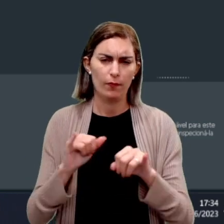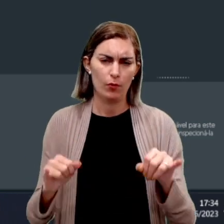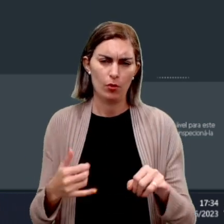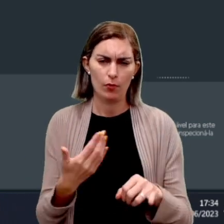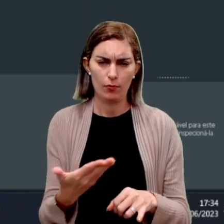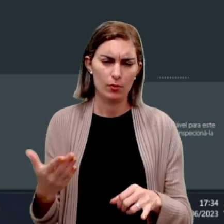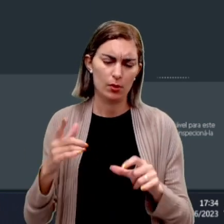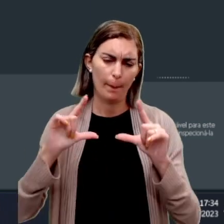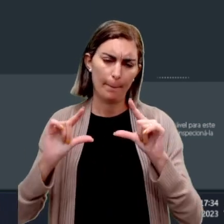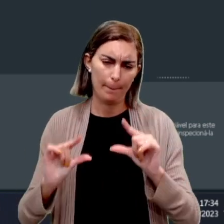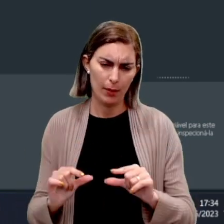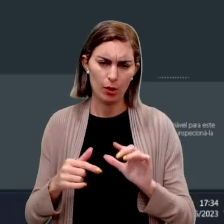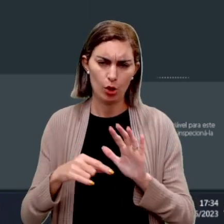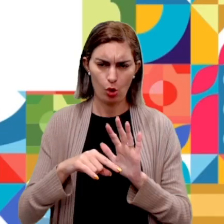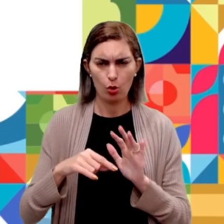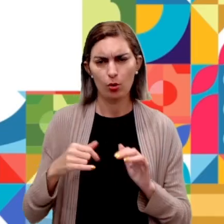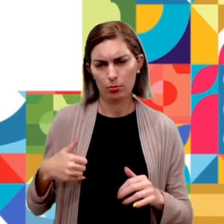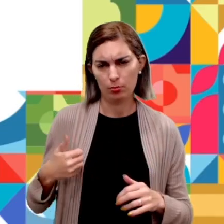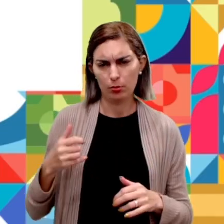é menor de idade.